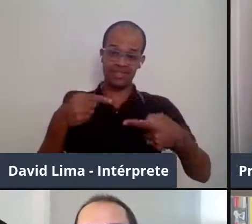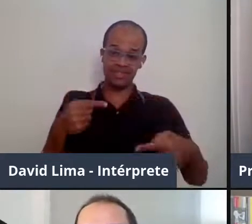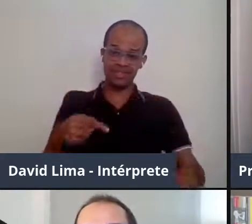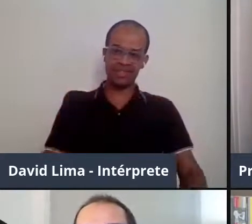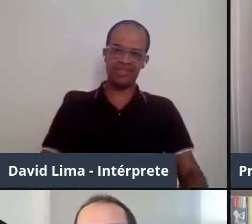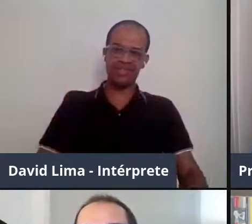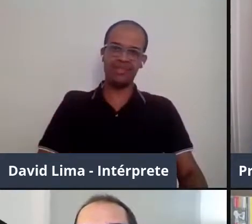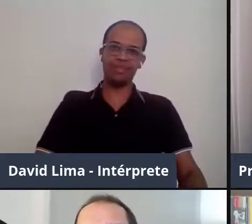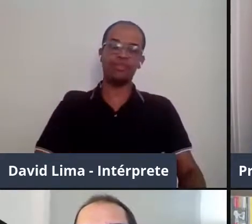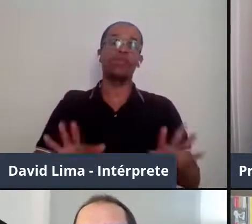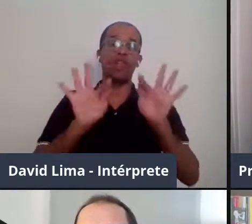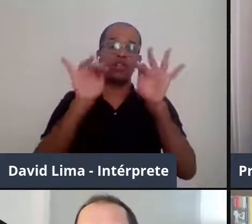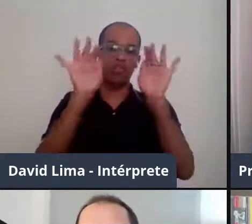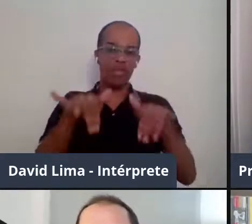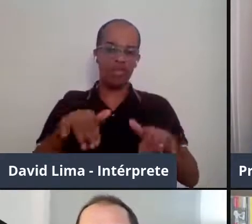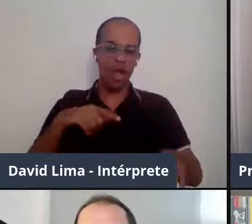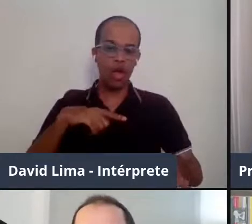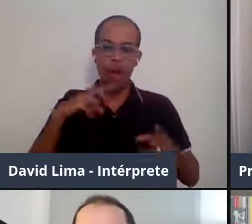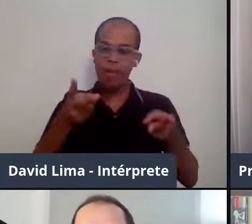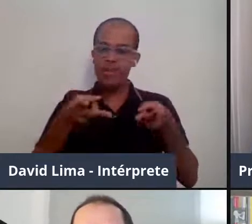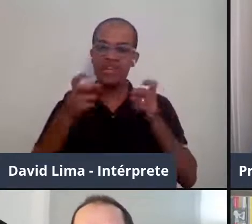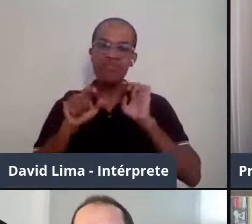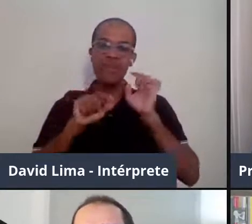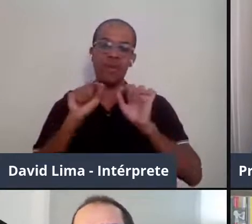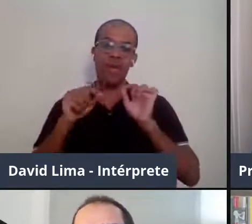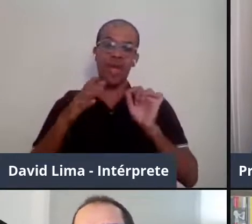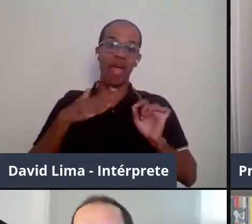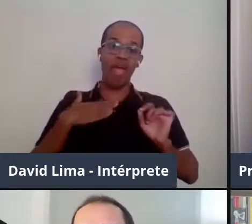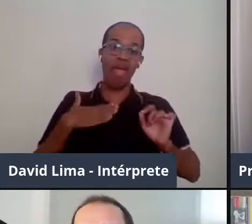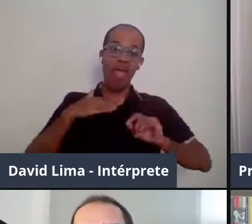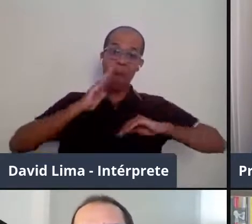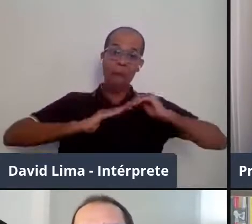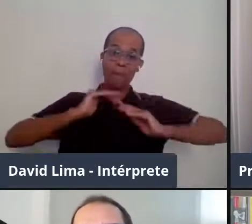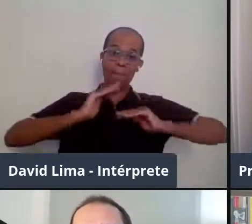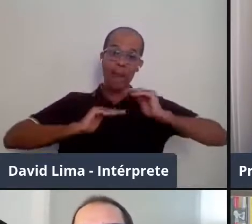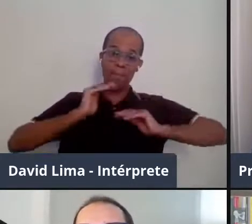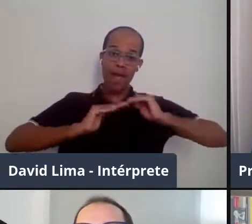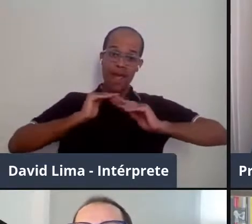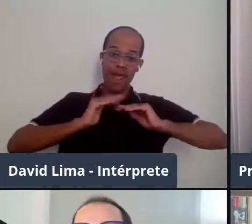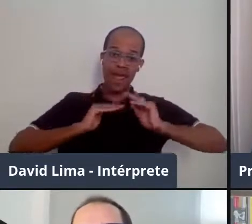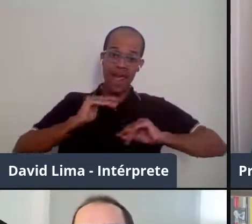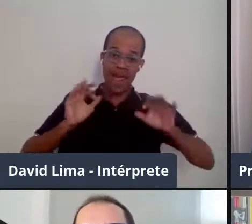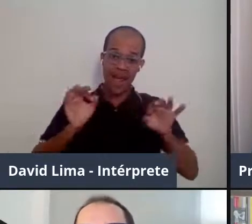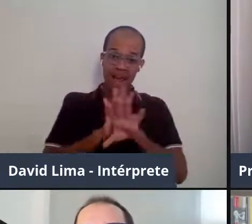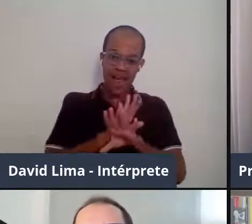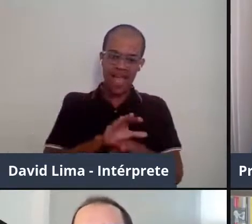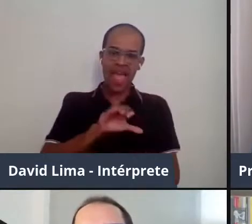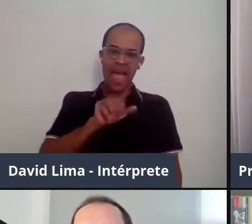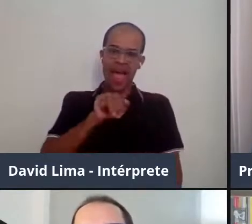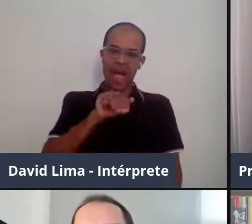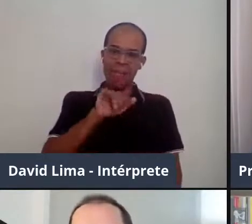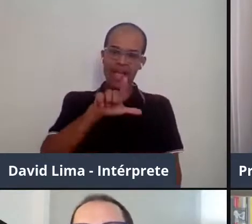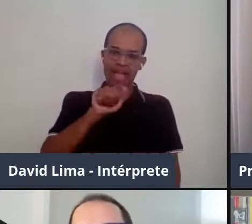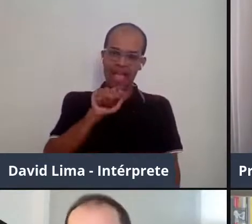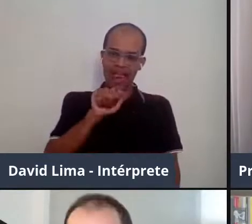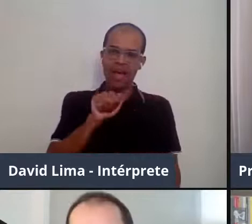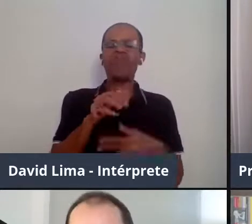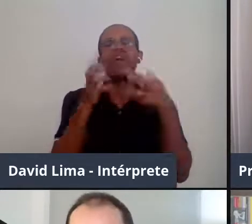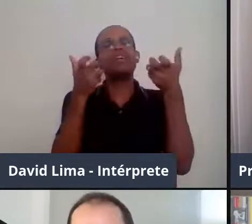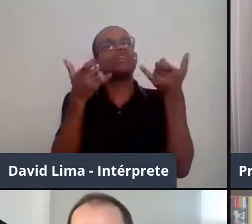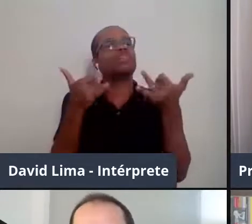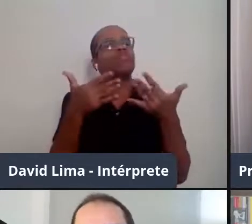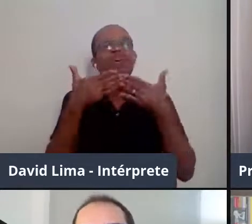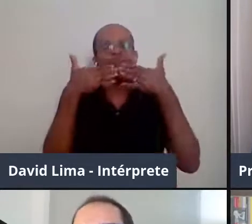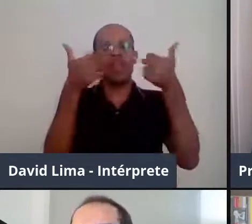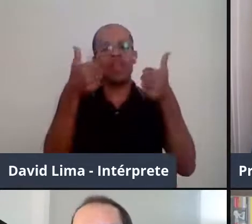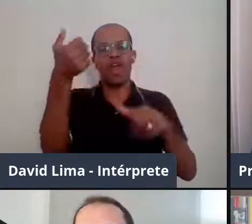no final eu me dei conta de que, na verdade, o que eu preparei, a Camila explica muito melhor do que eu estou